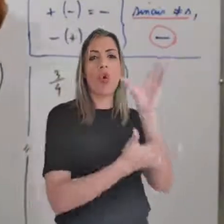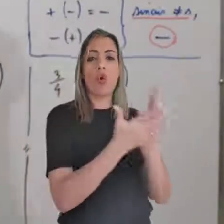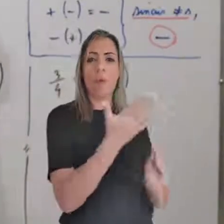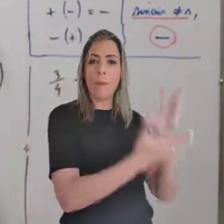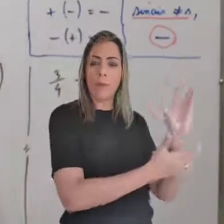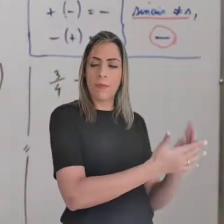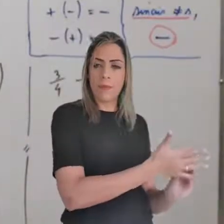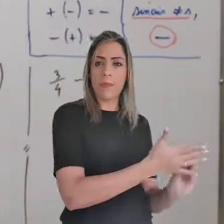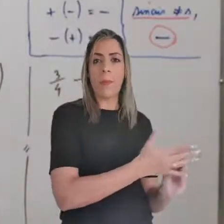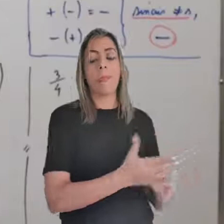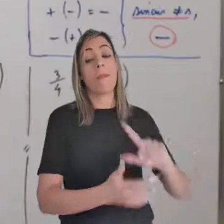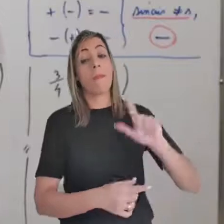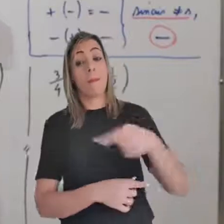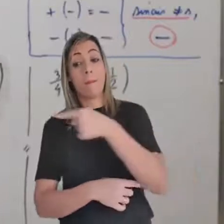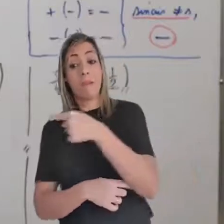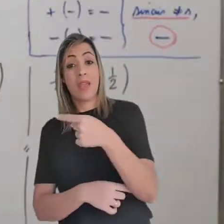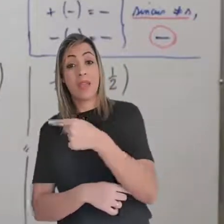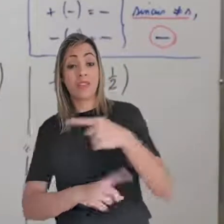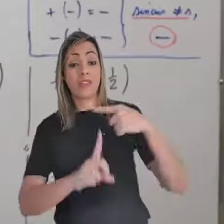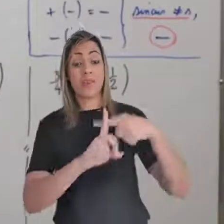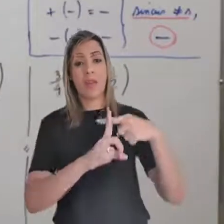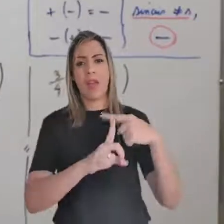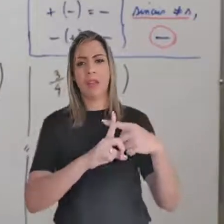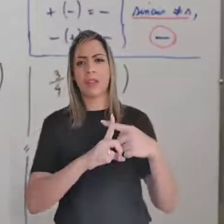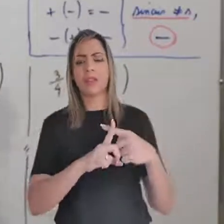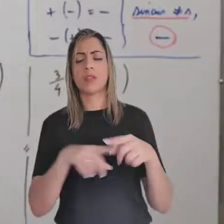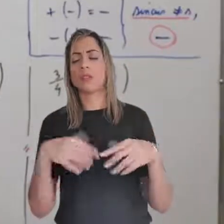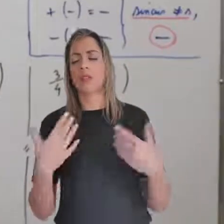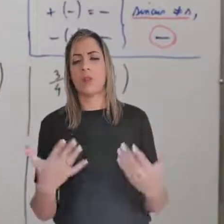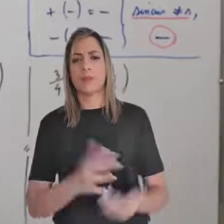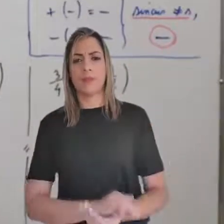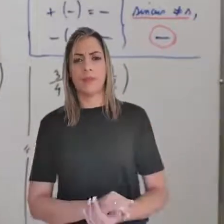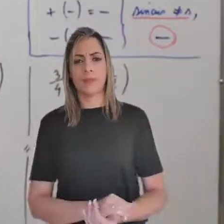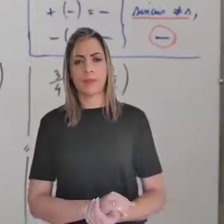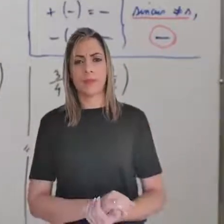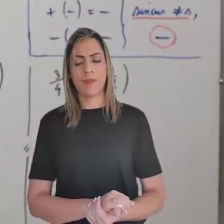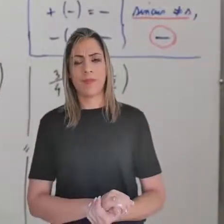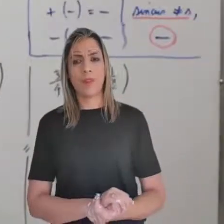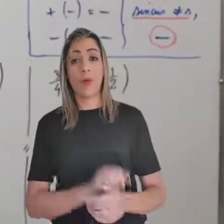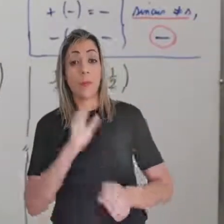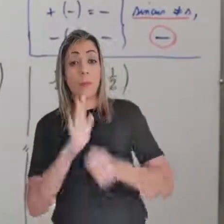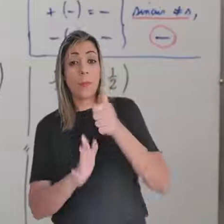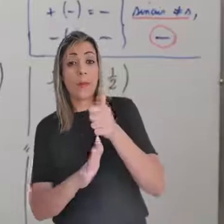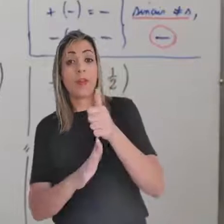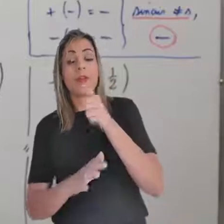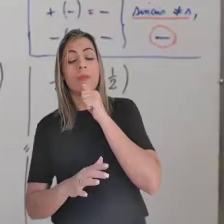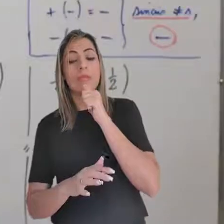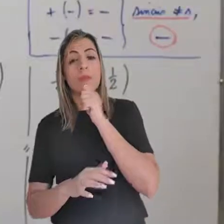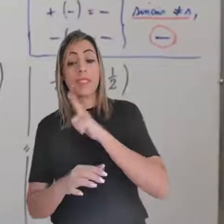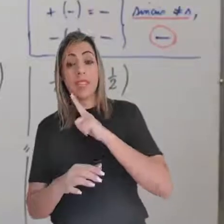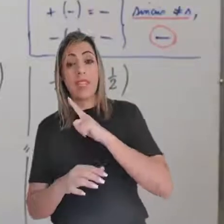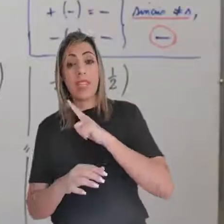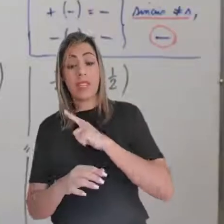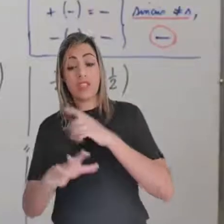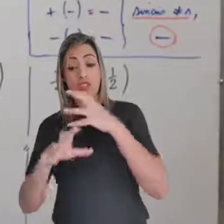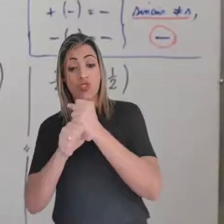copio. Tenho as operações de menos e mais, faço aquilo que está na frente. Então, veja bem, aqui eu tenho uma soma